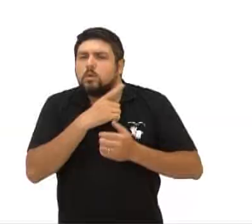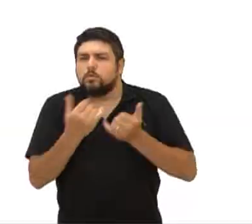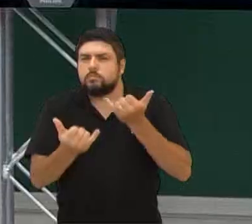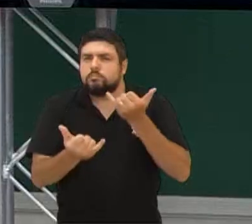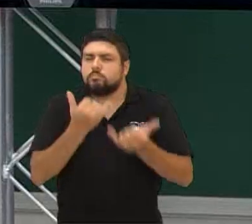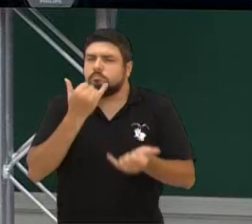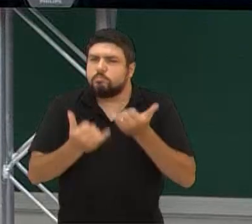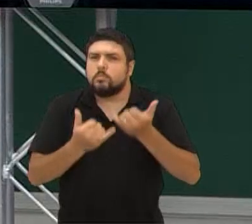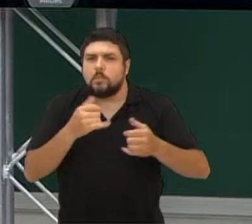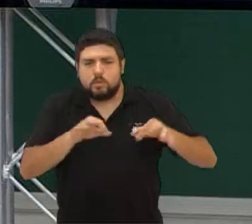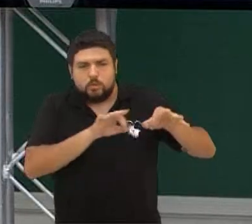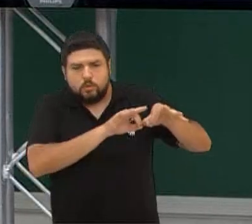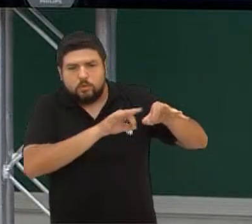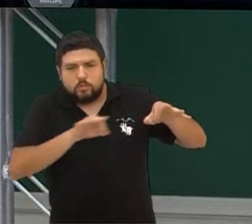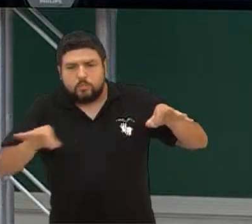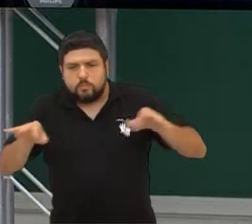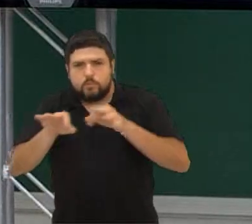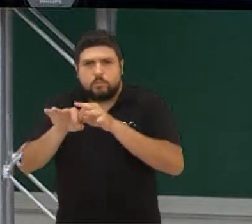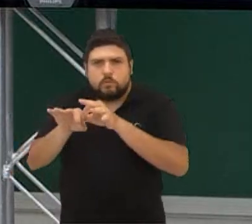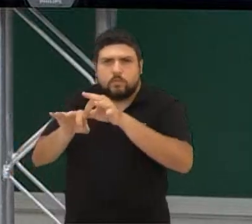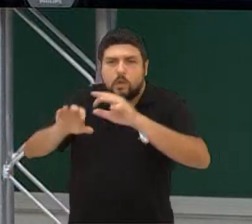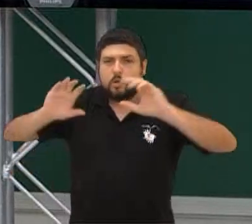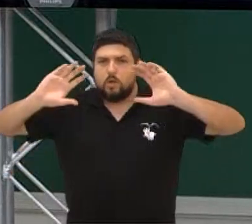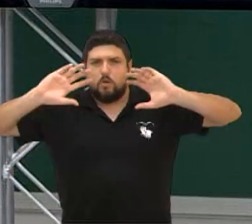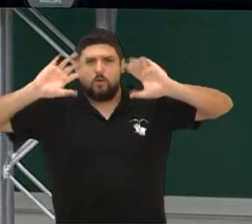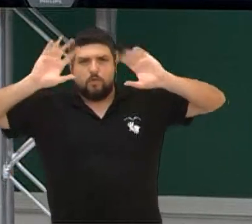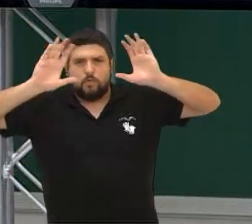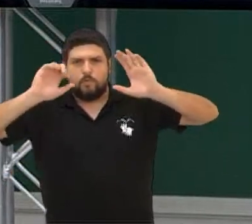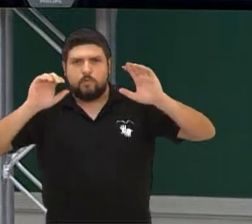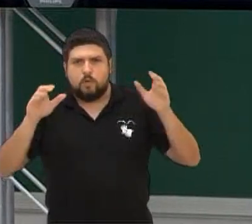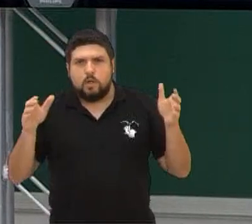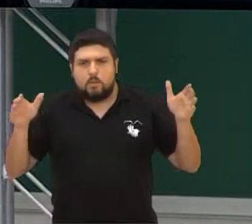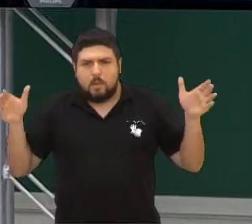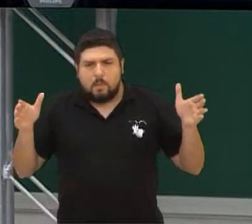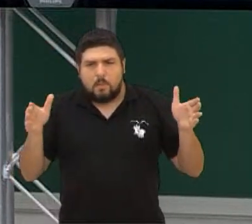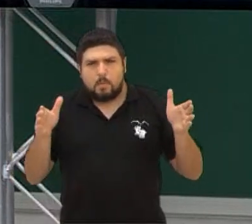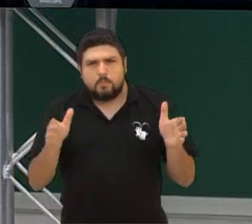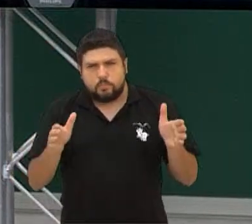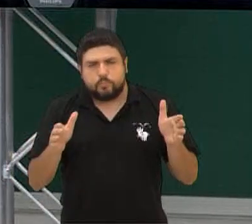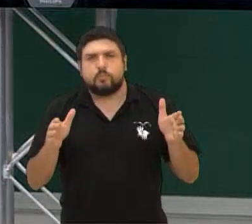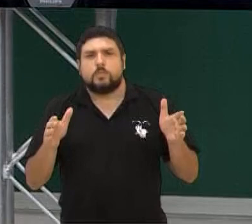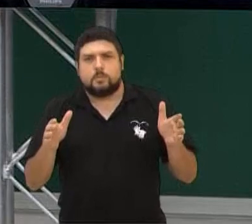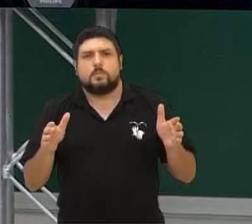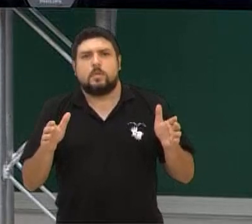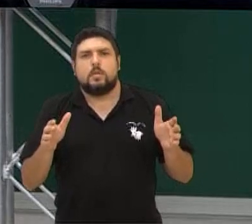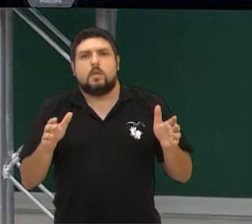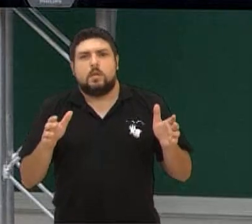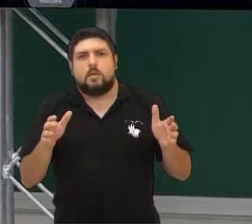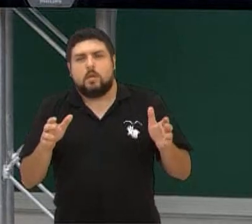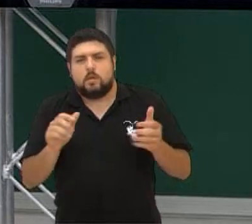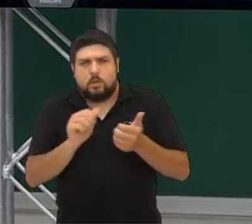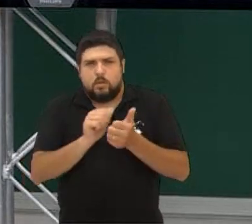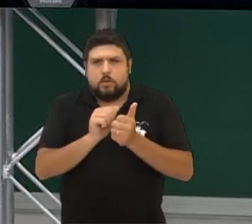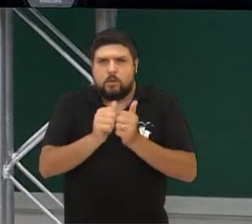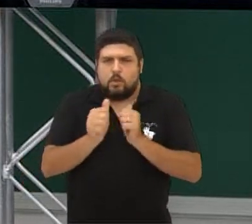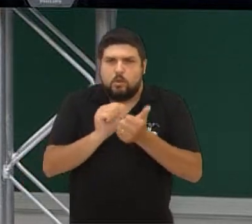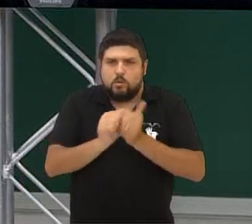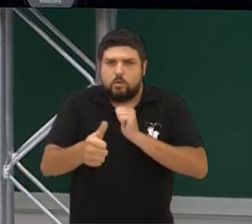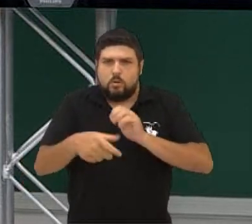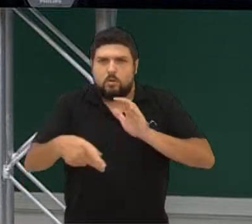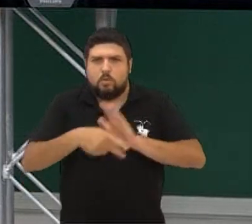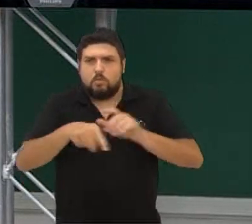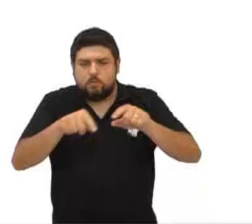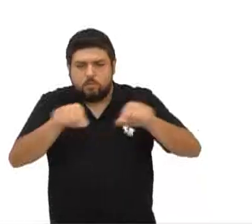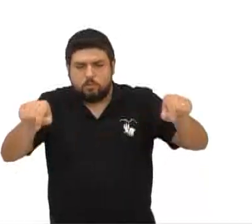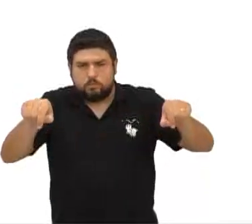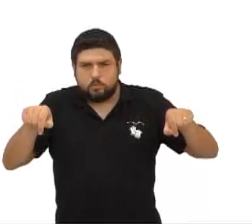essas dimensões, né? A quadra de vôlei é uma das menores desses esportes de quadra, né? E